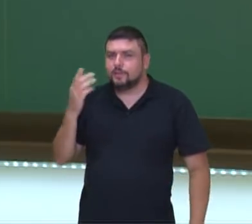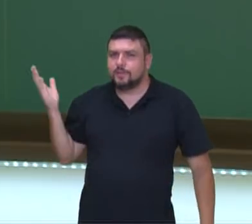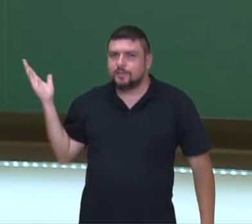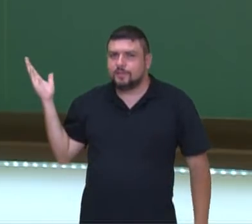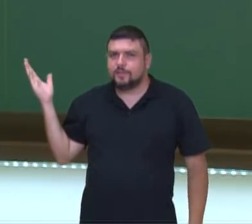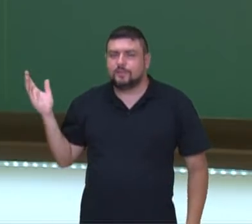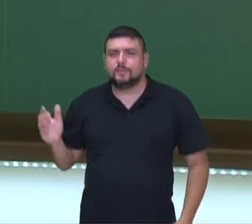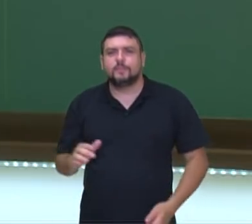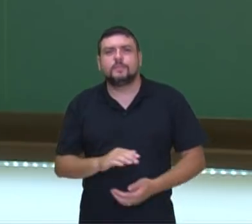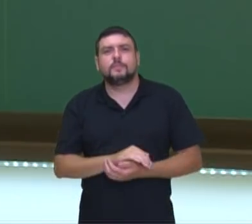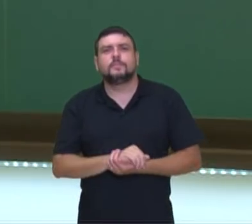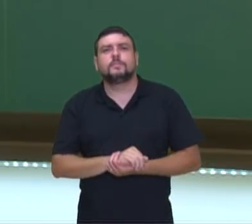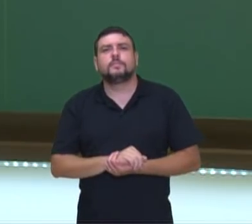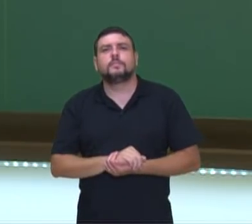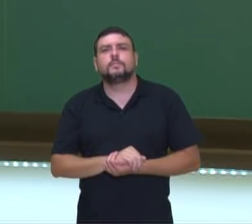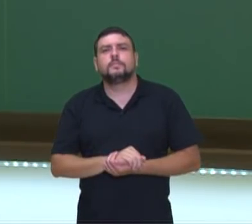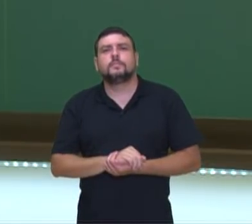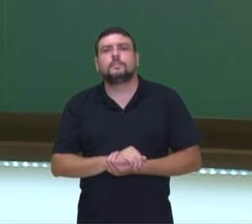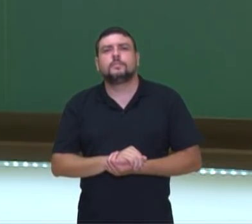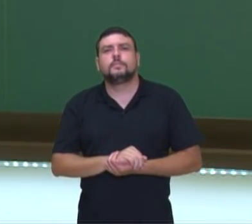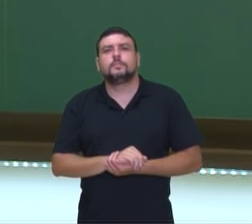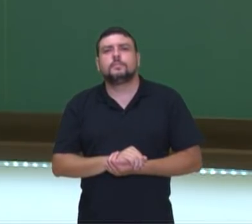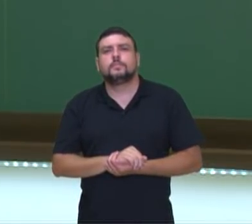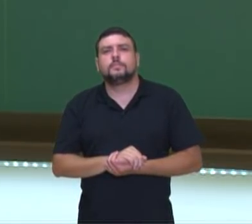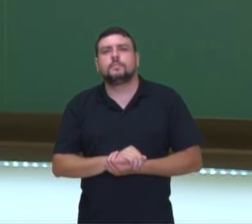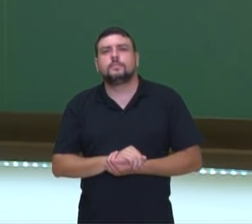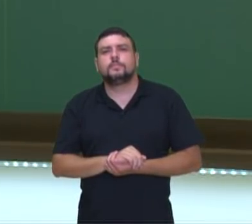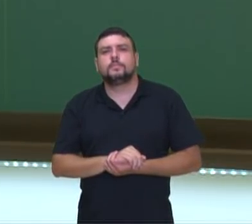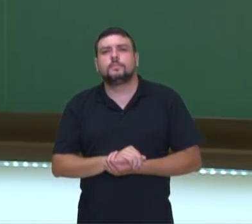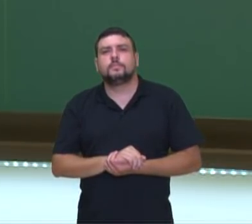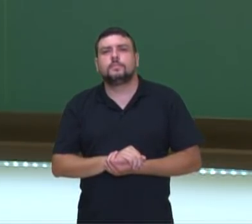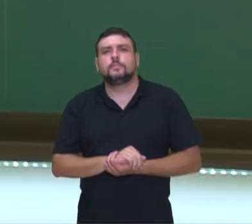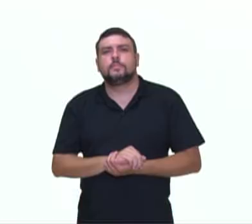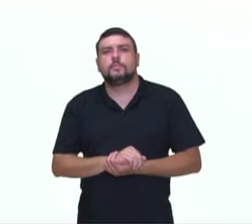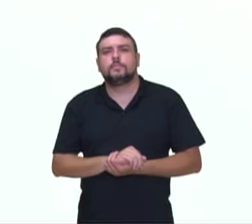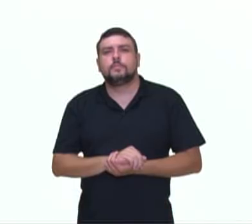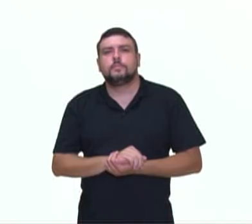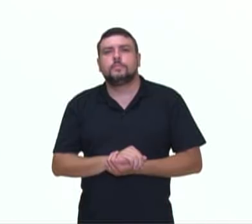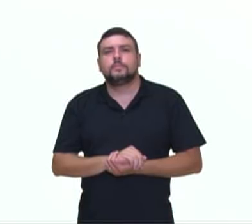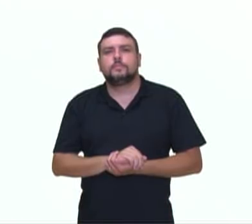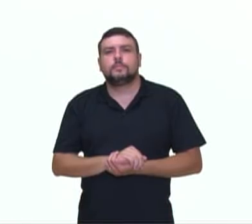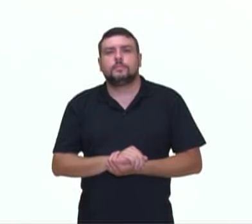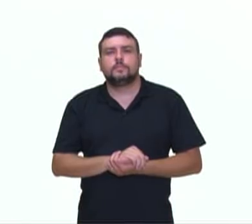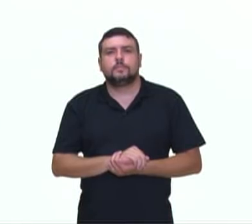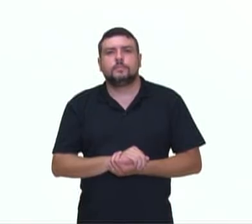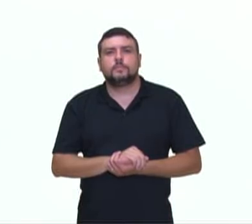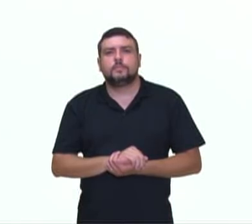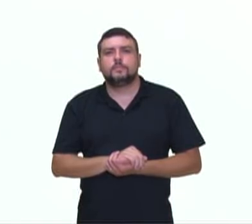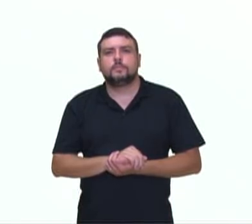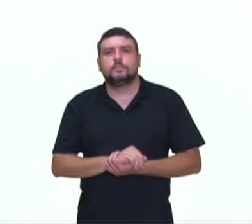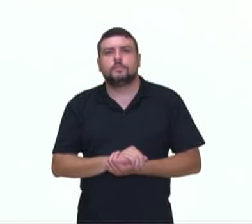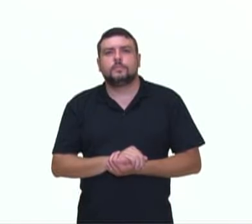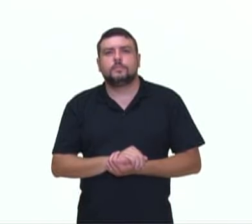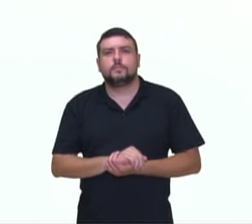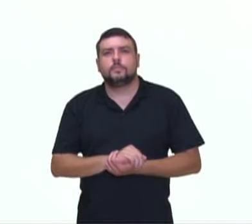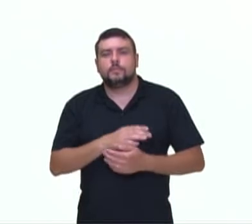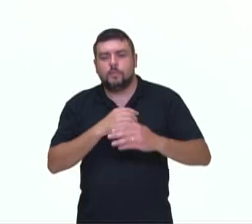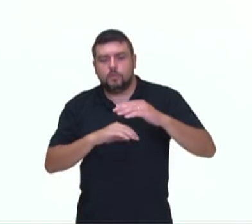logo abaixo da crosta, o manto superior indicado pelo 1 e o manto inferior indicado pelo